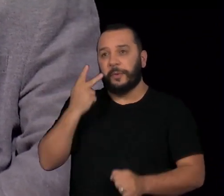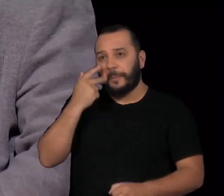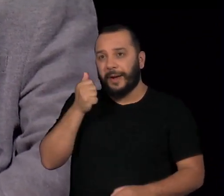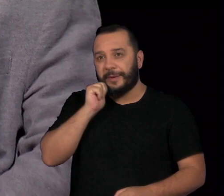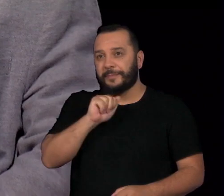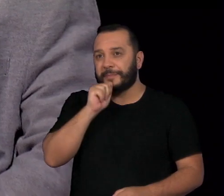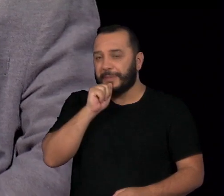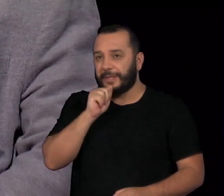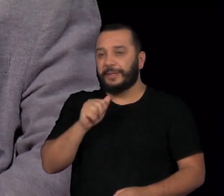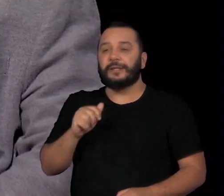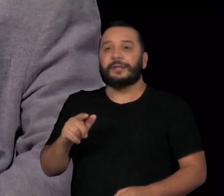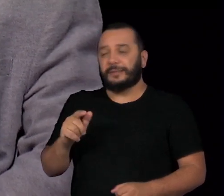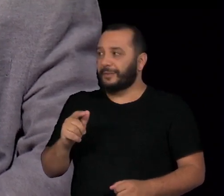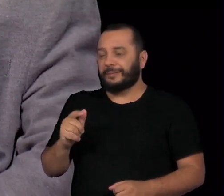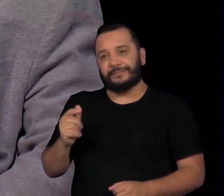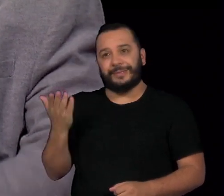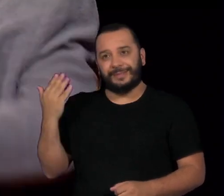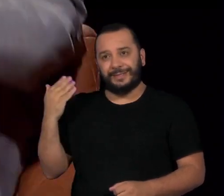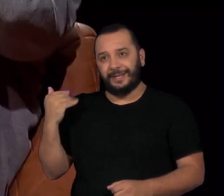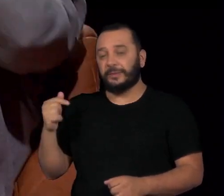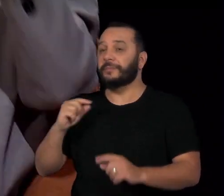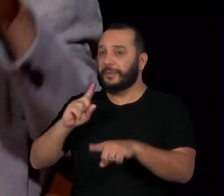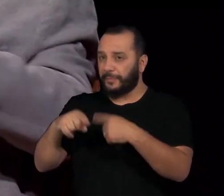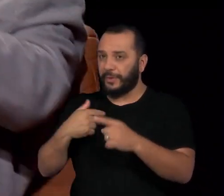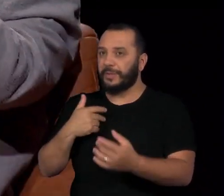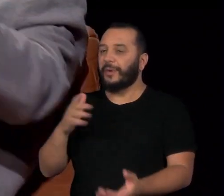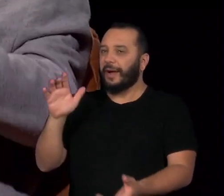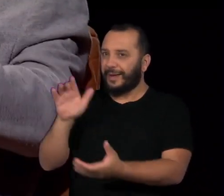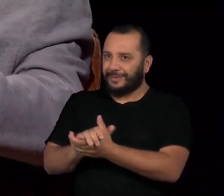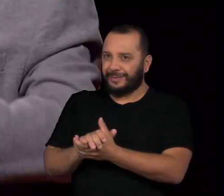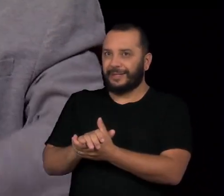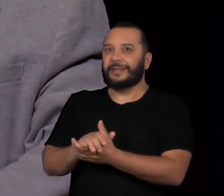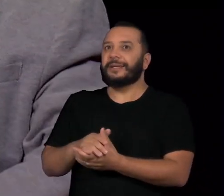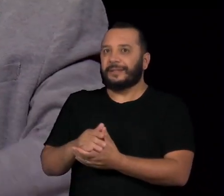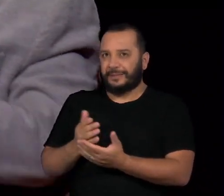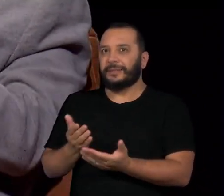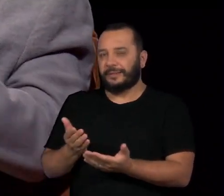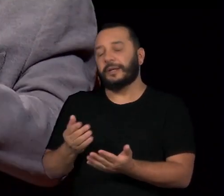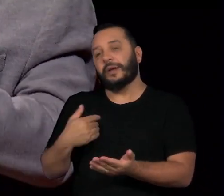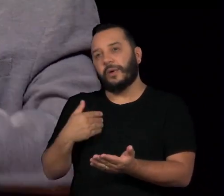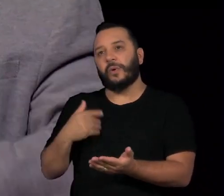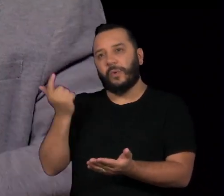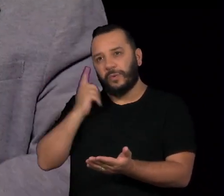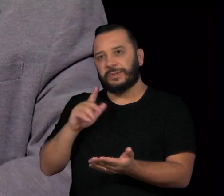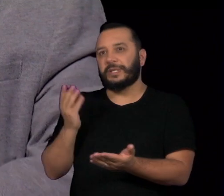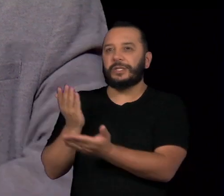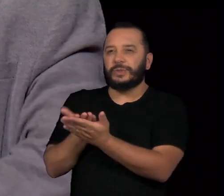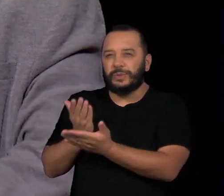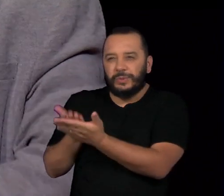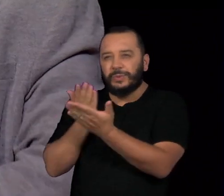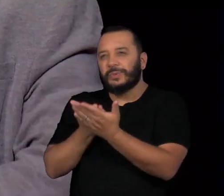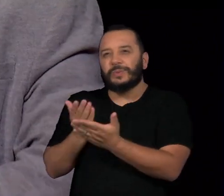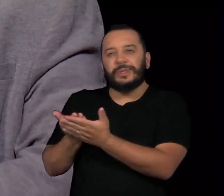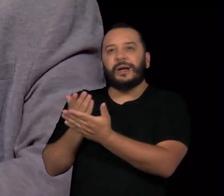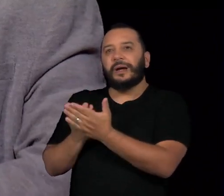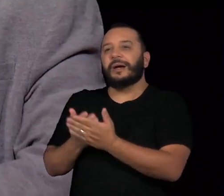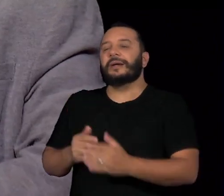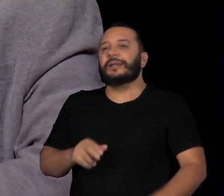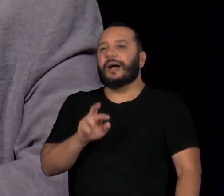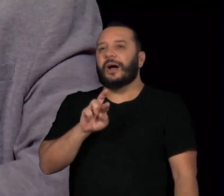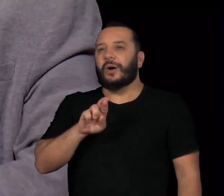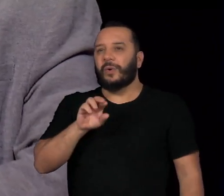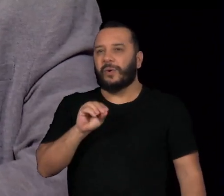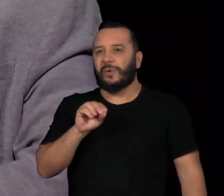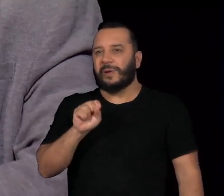roupa e comida lavada mas só assim eu consegui estudar muita coisa porque eu tinha todas essas benesses né e Rosan sai lá